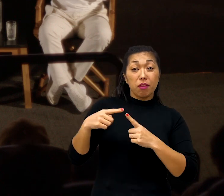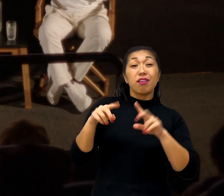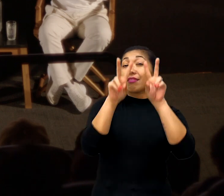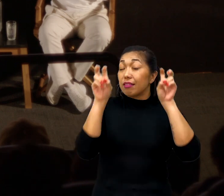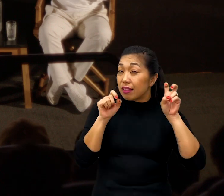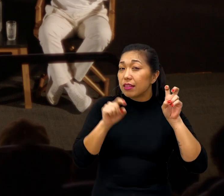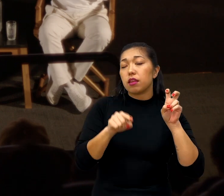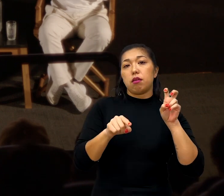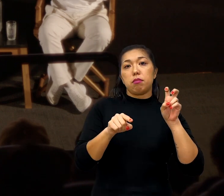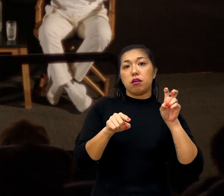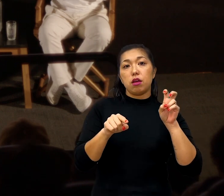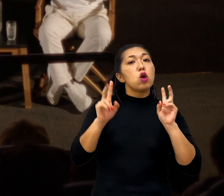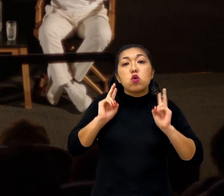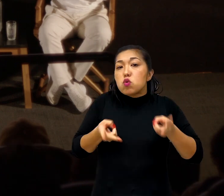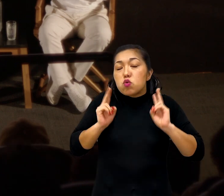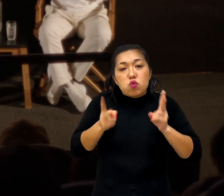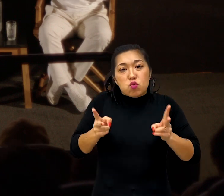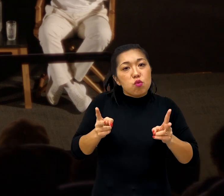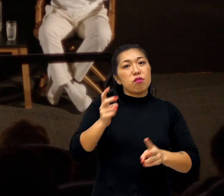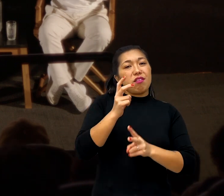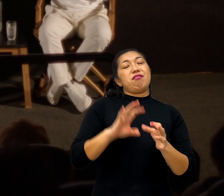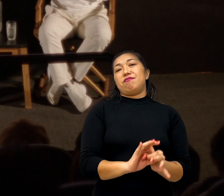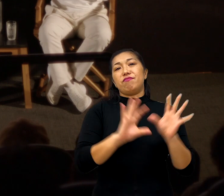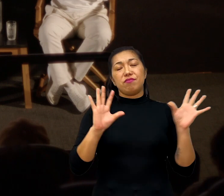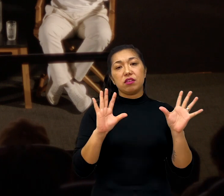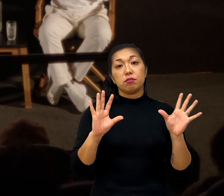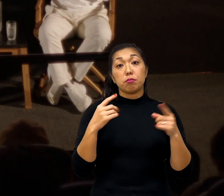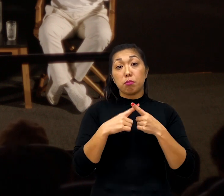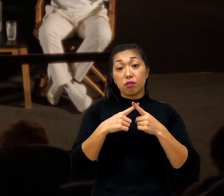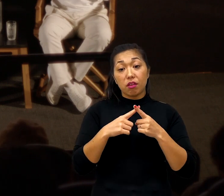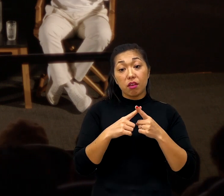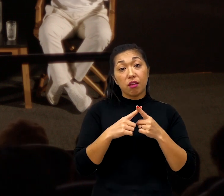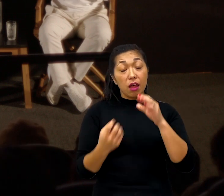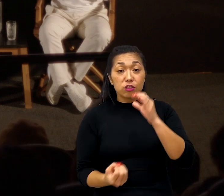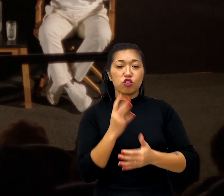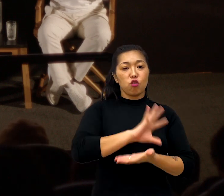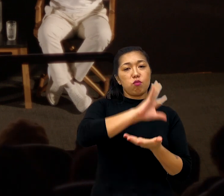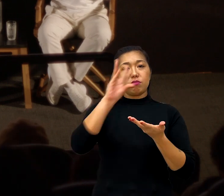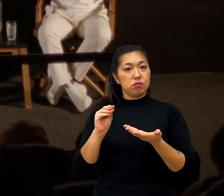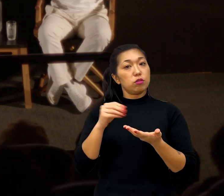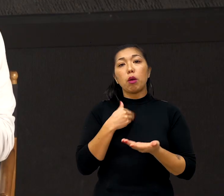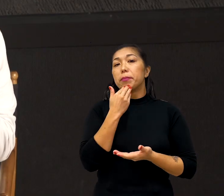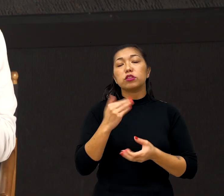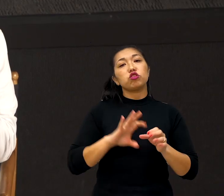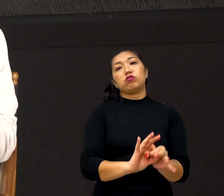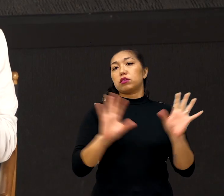pauta ambiental ela nunca vai ser democratizada porque a gente estabeleceu o quilombo. Então, a gente não está pedindo